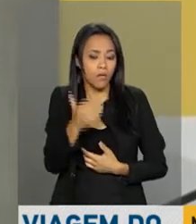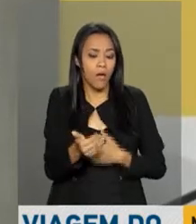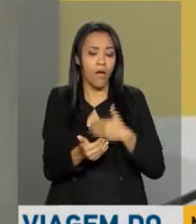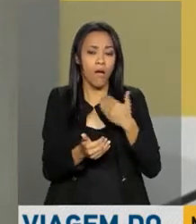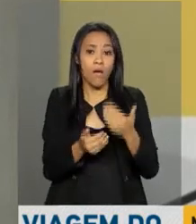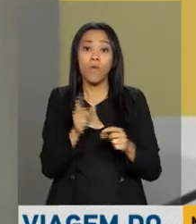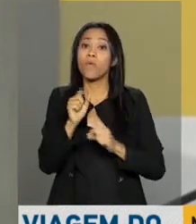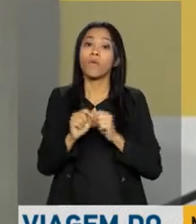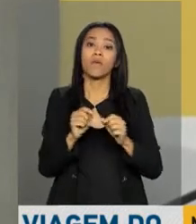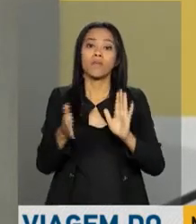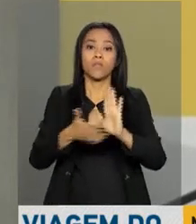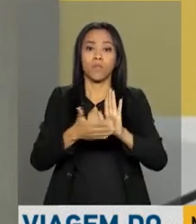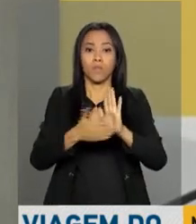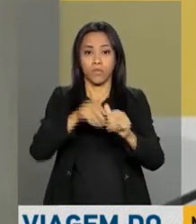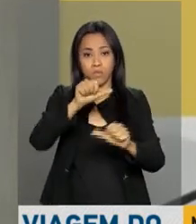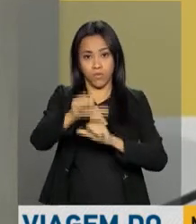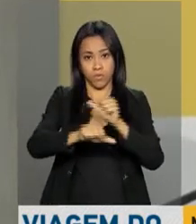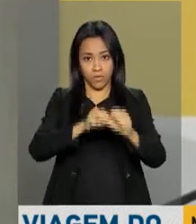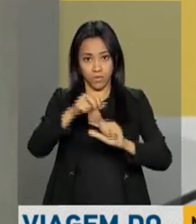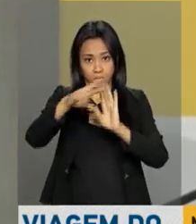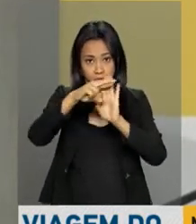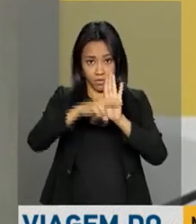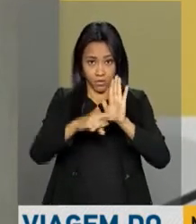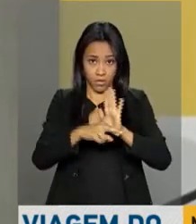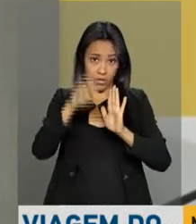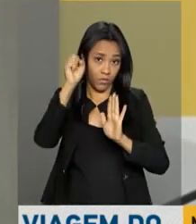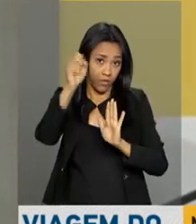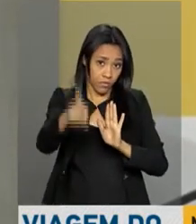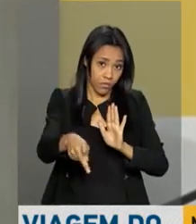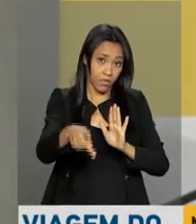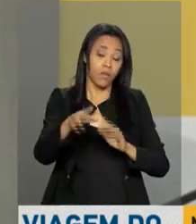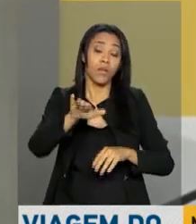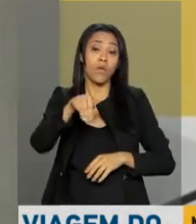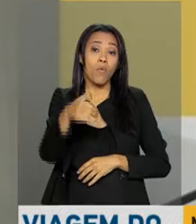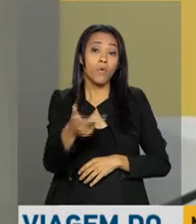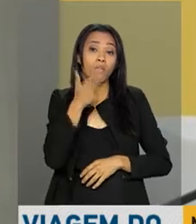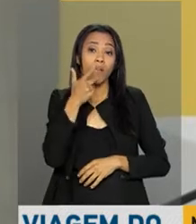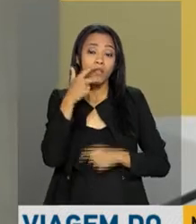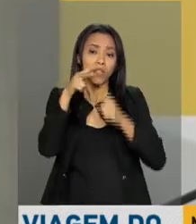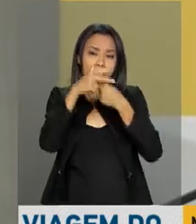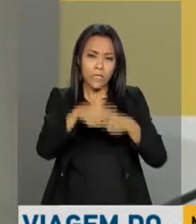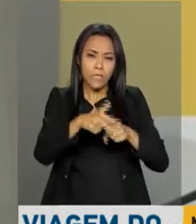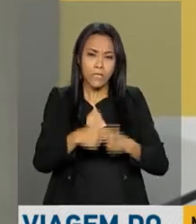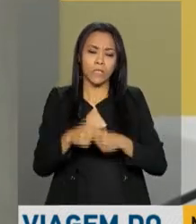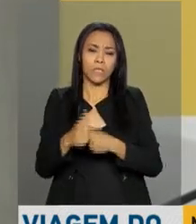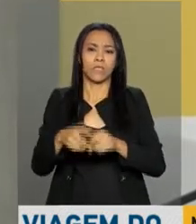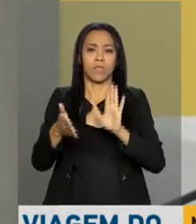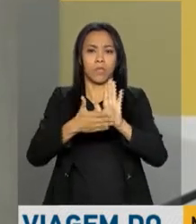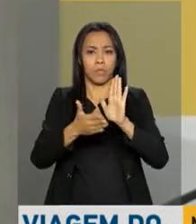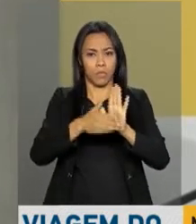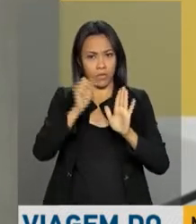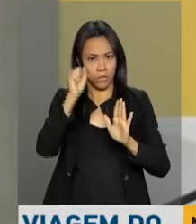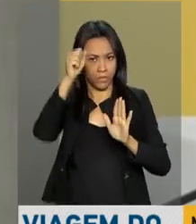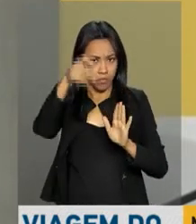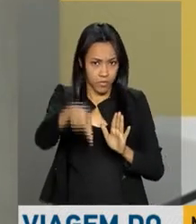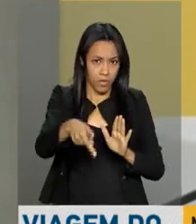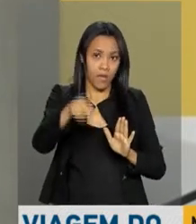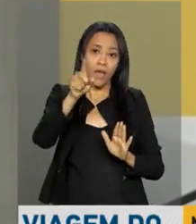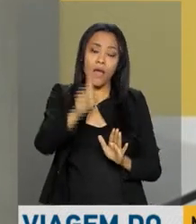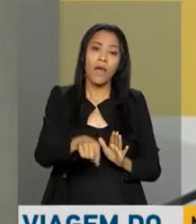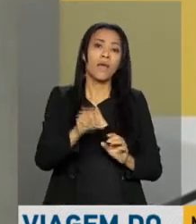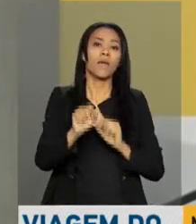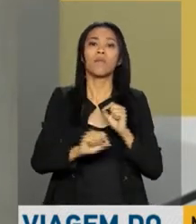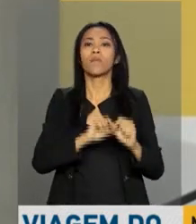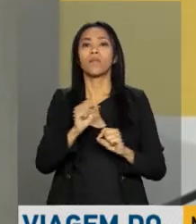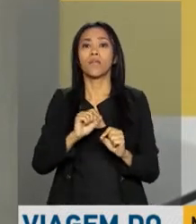previdência na verdade quando nós falamos em reformar a previdência na verdade trata se de salvar